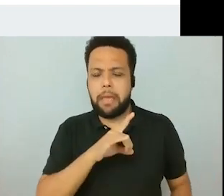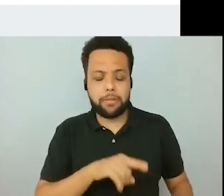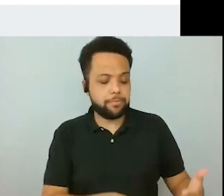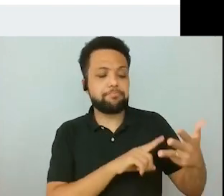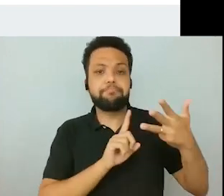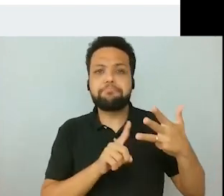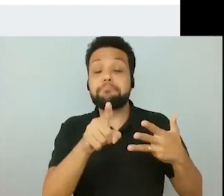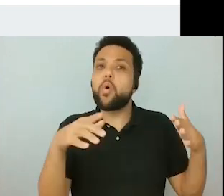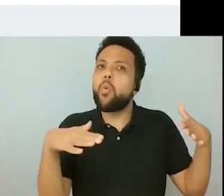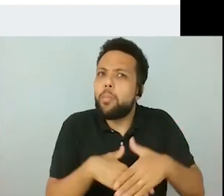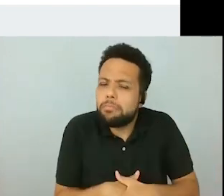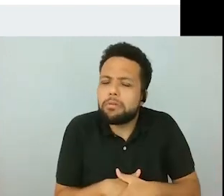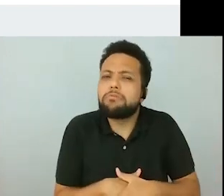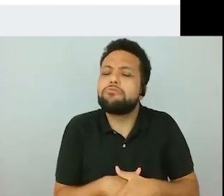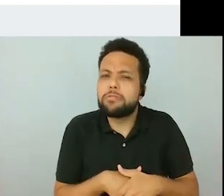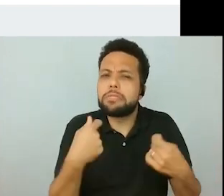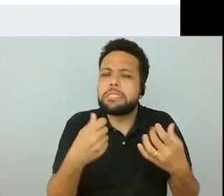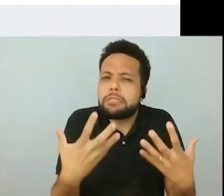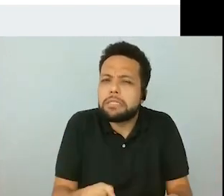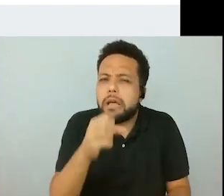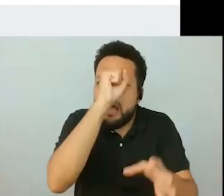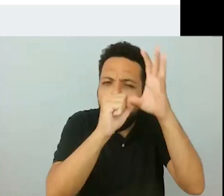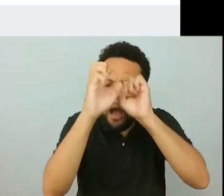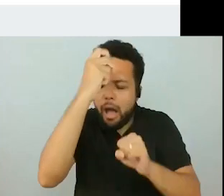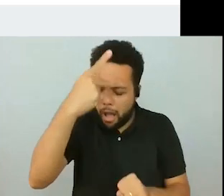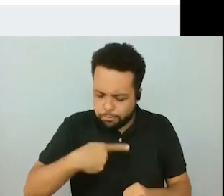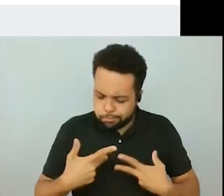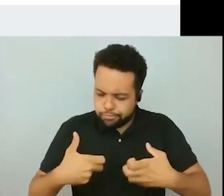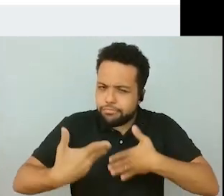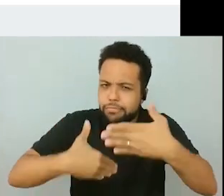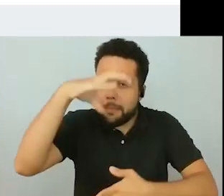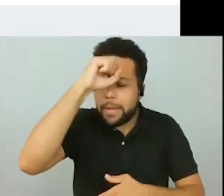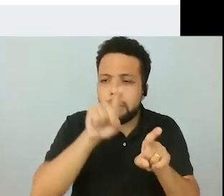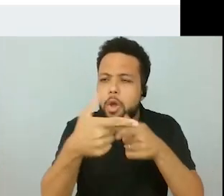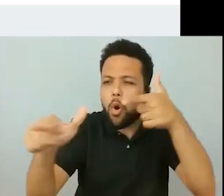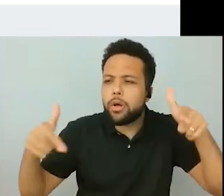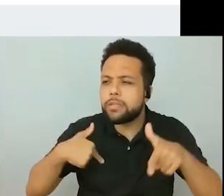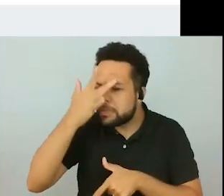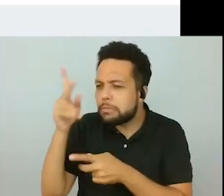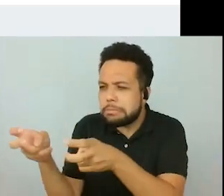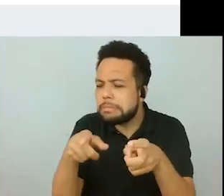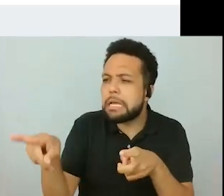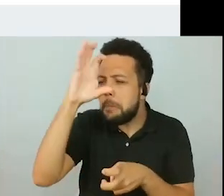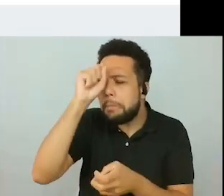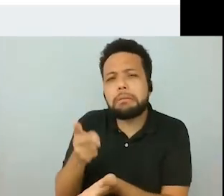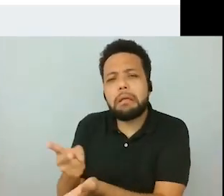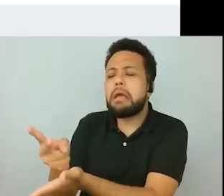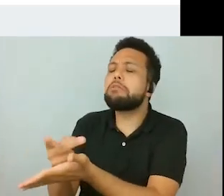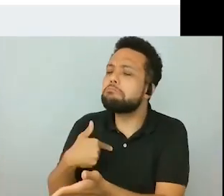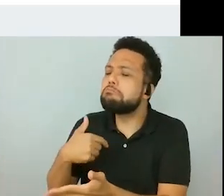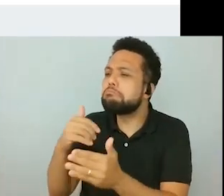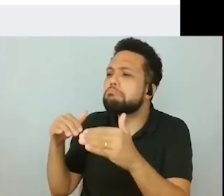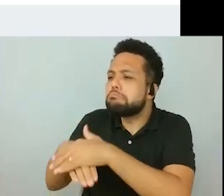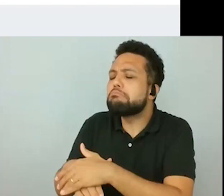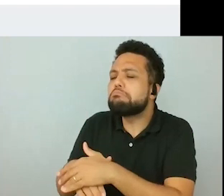o aprendizado próprio e de terceiros. Isso é importante para não sentir que, se tu é especialista numa área, quando tu